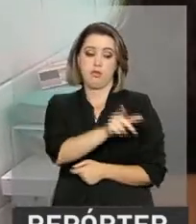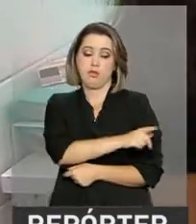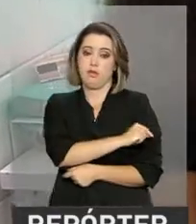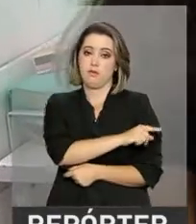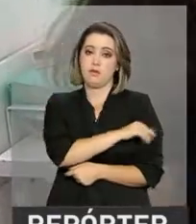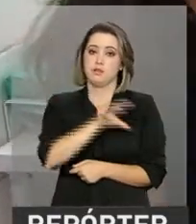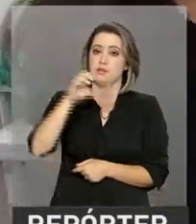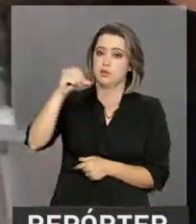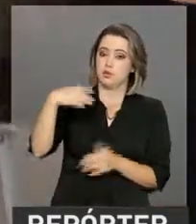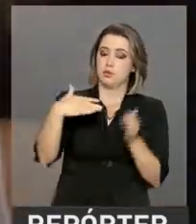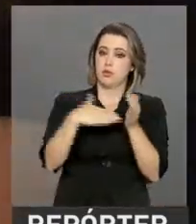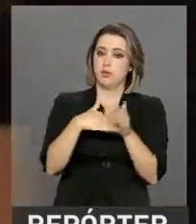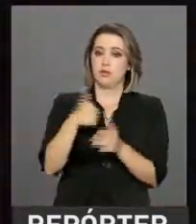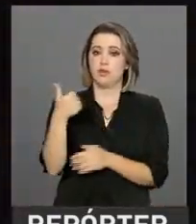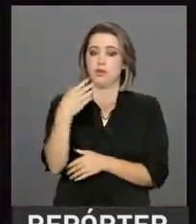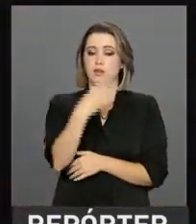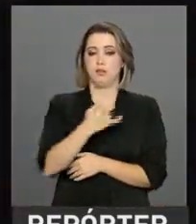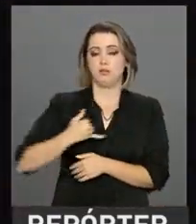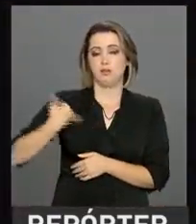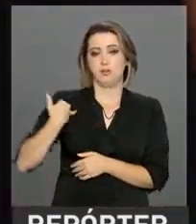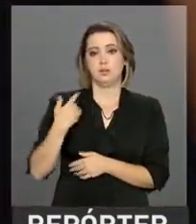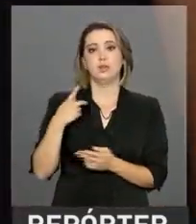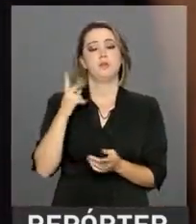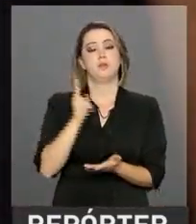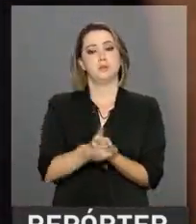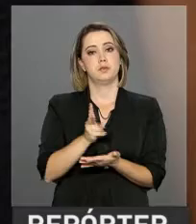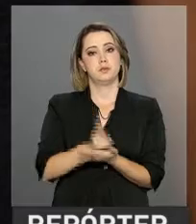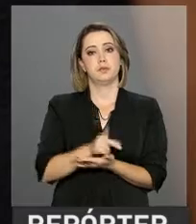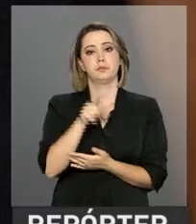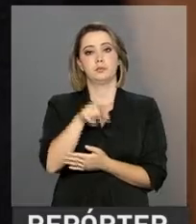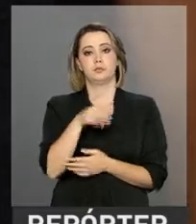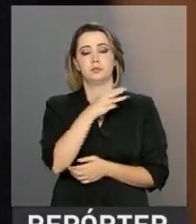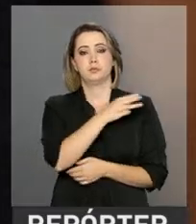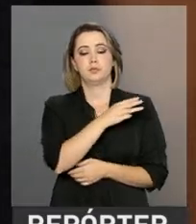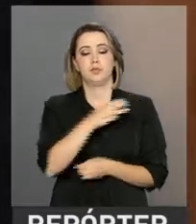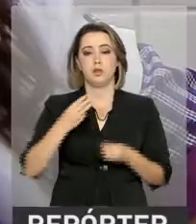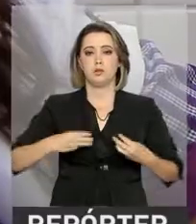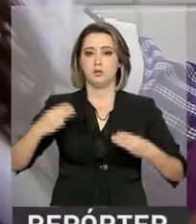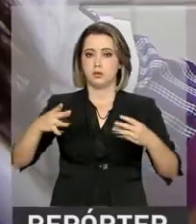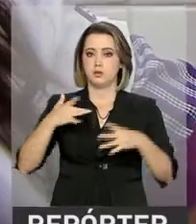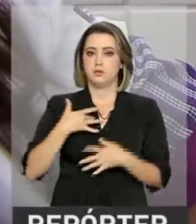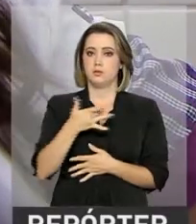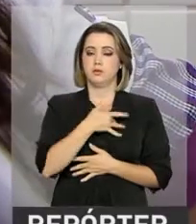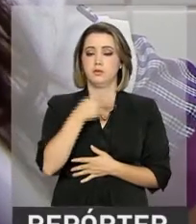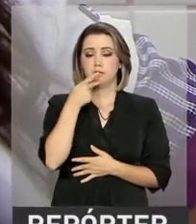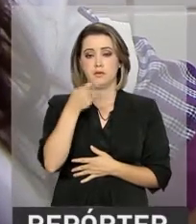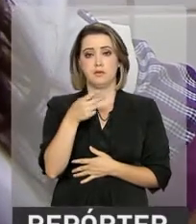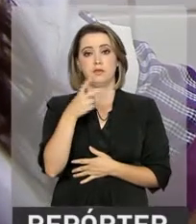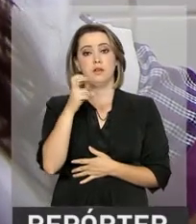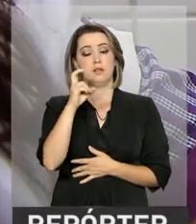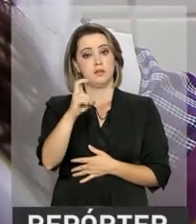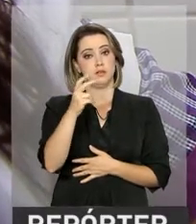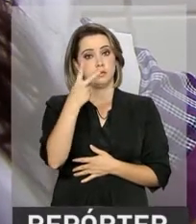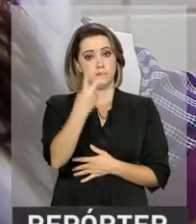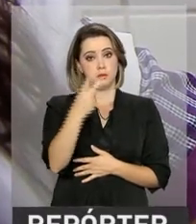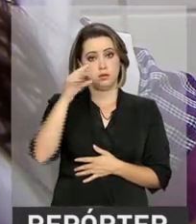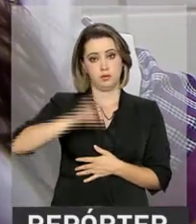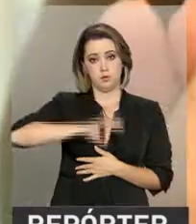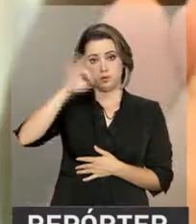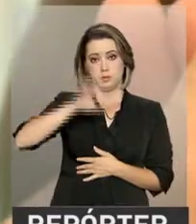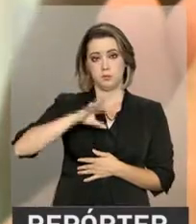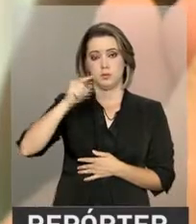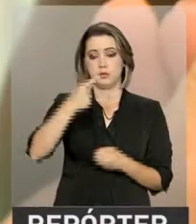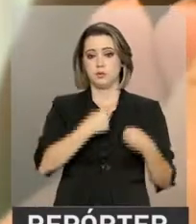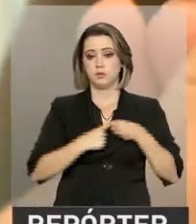9 a 14 anos ainda assim segundo o ministério da saúde em 52 por cento dos municípios brasileiros